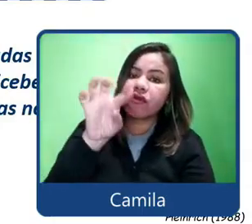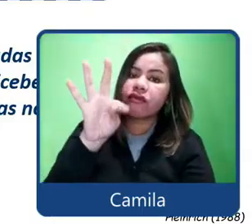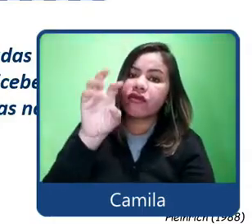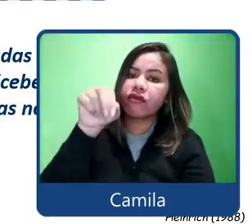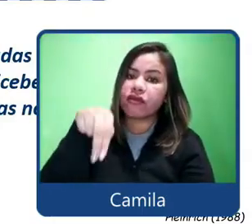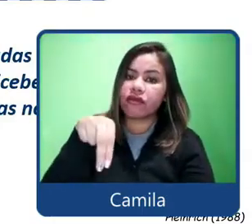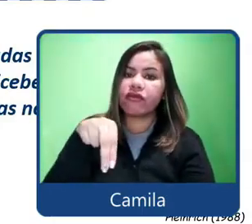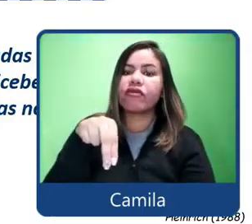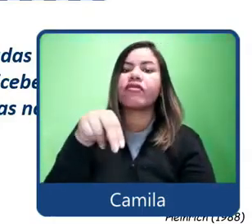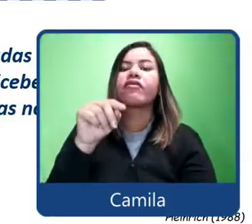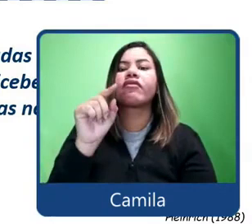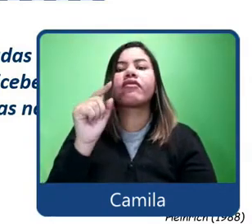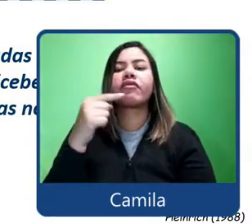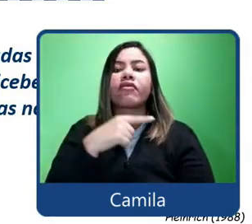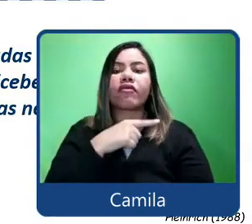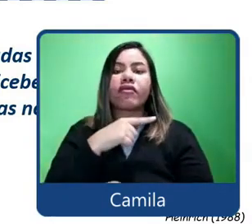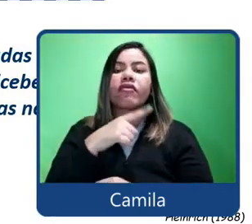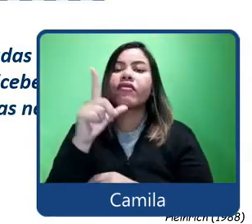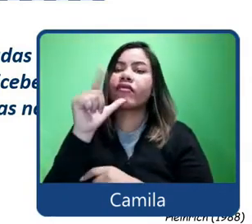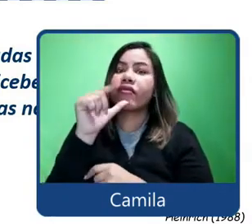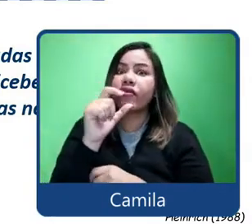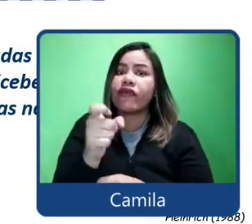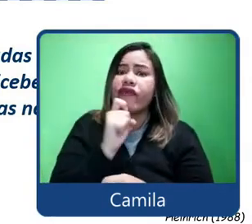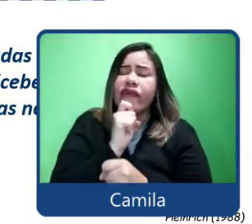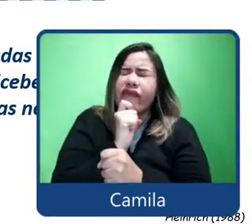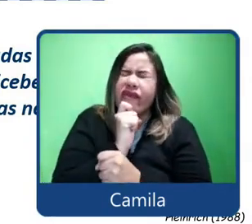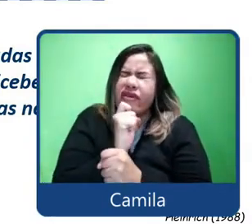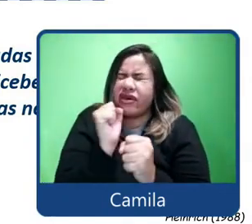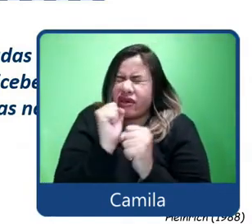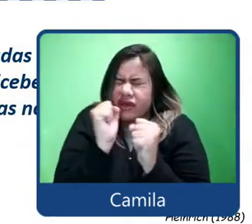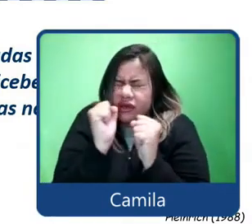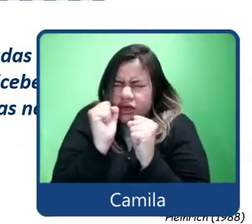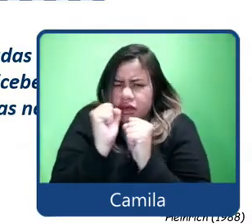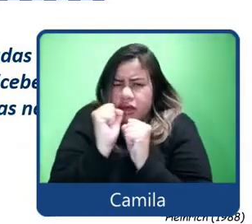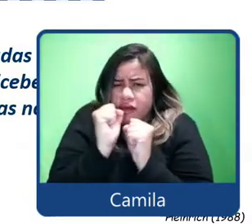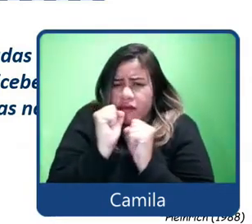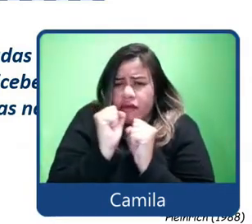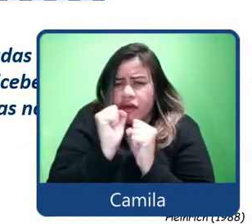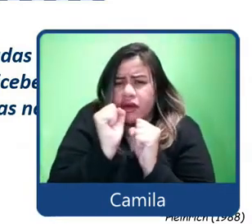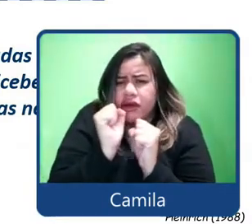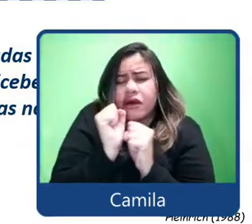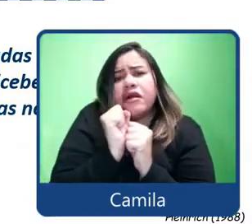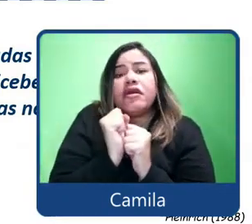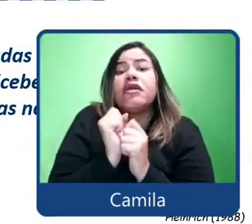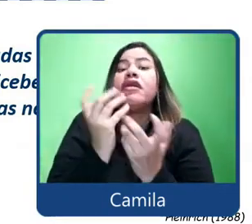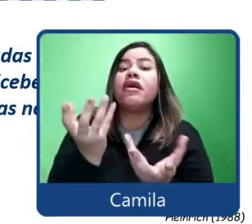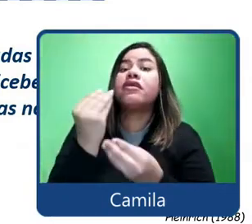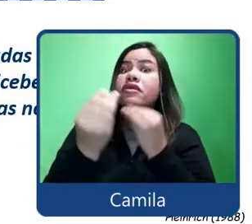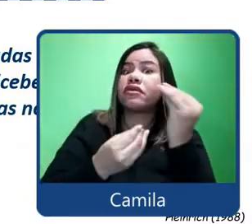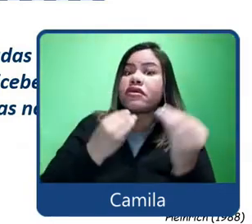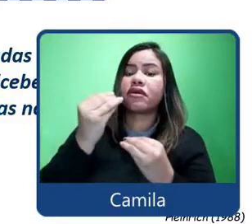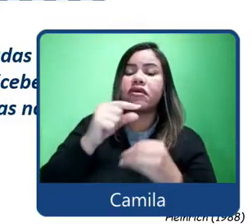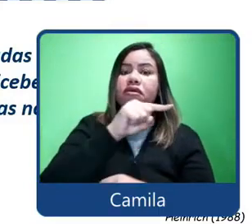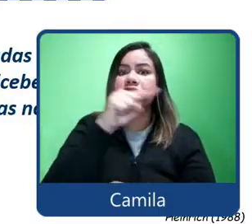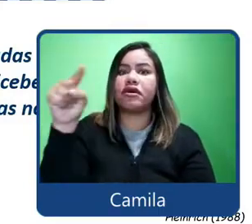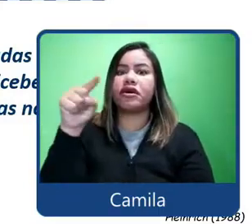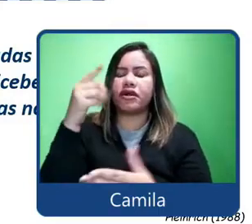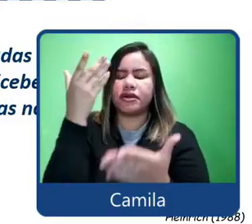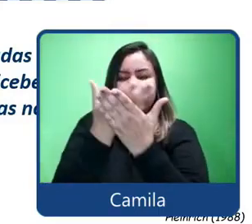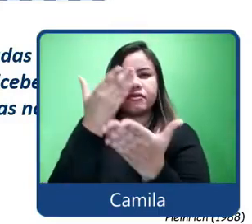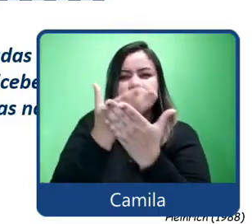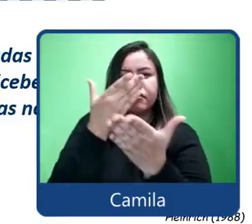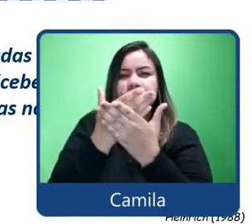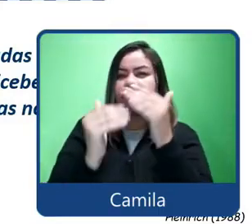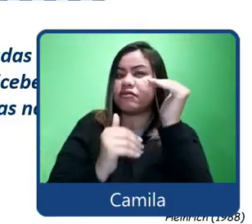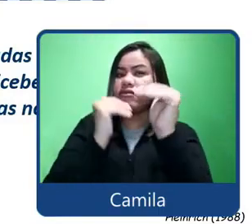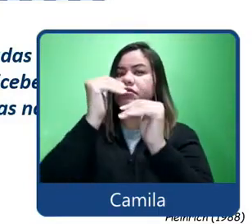uma espécie de águas muito frias. E os pesquisadores, desde então, avançaram o seu conhecimento e entenderam que